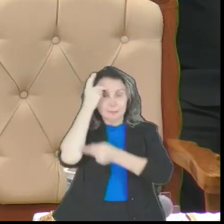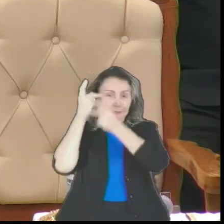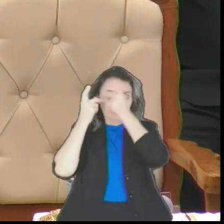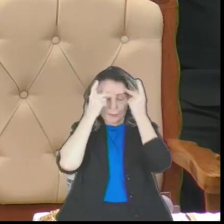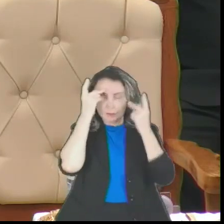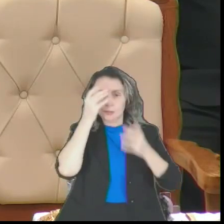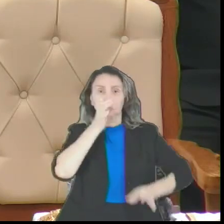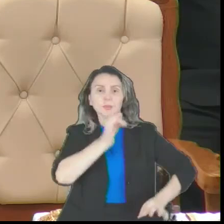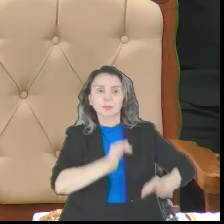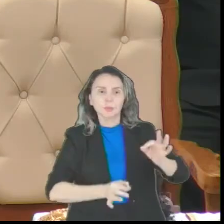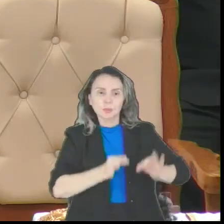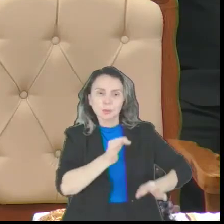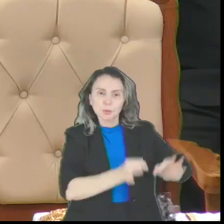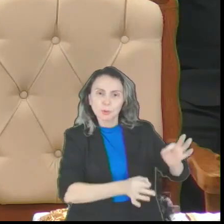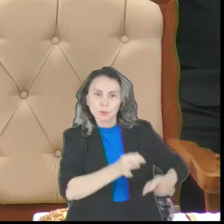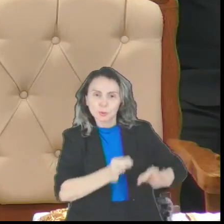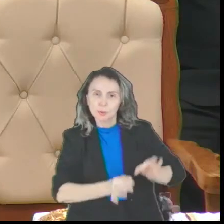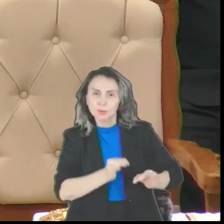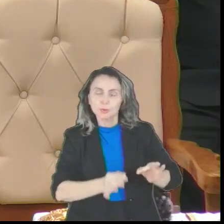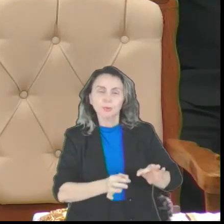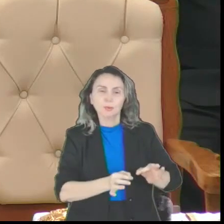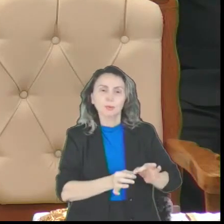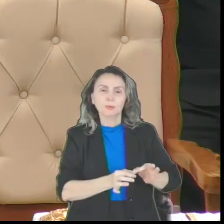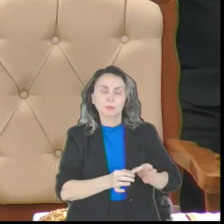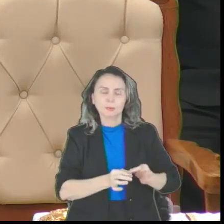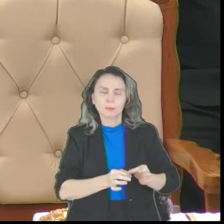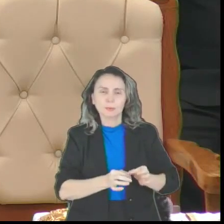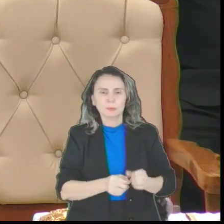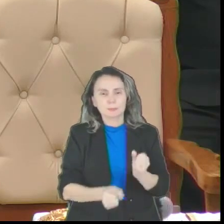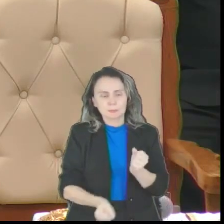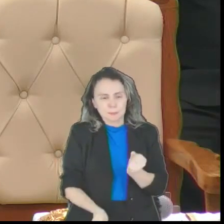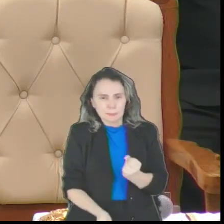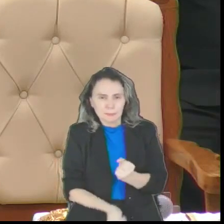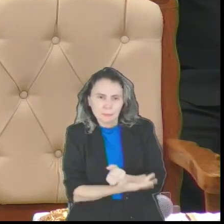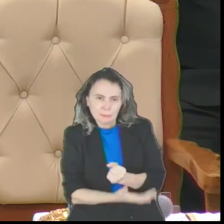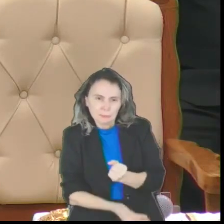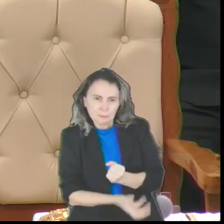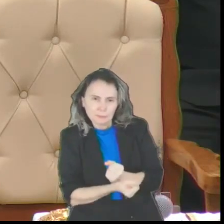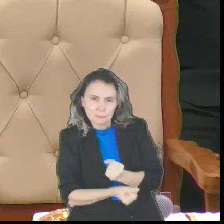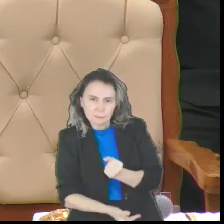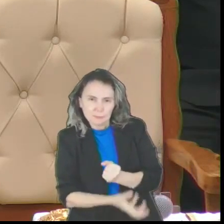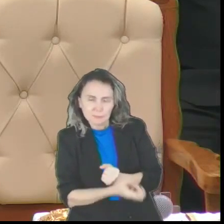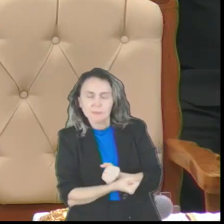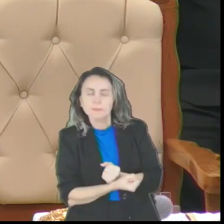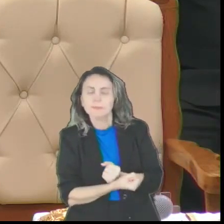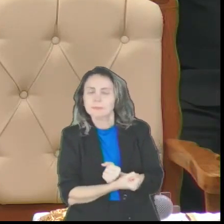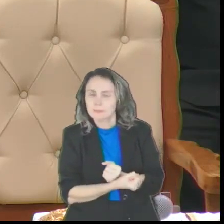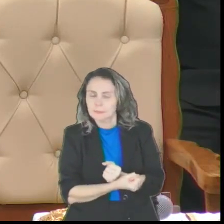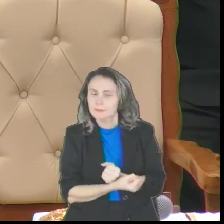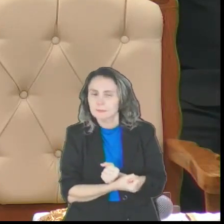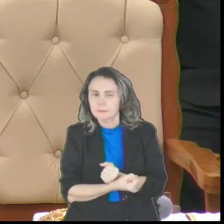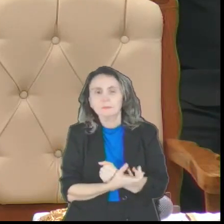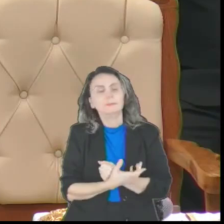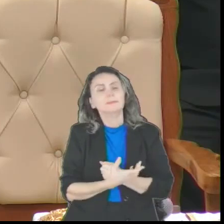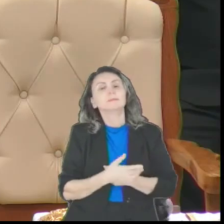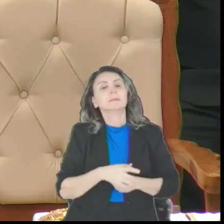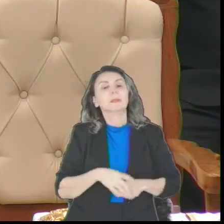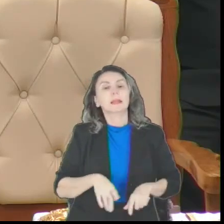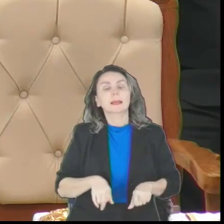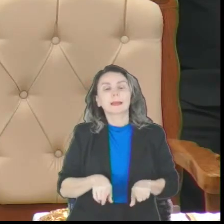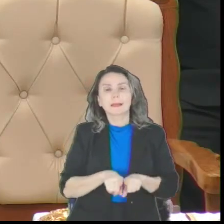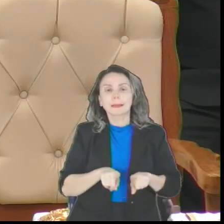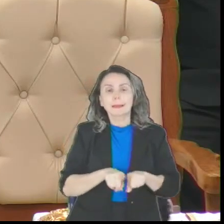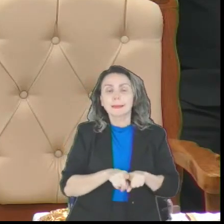dar a devida sentença aos que estavam precisando de uma resposta. Os profetas